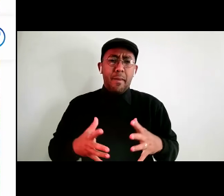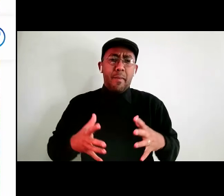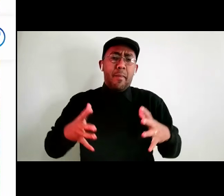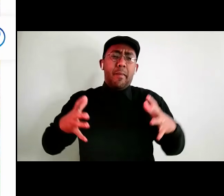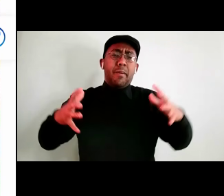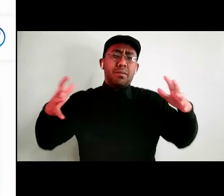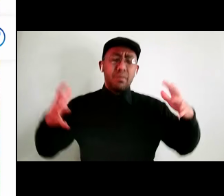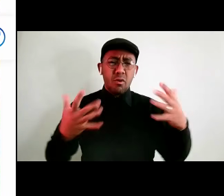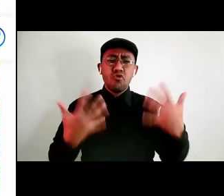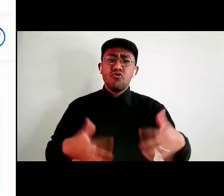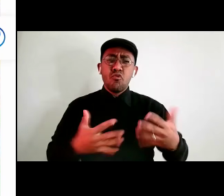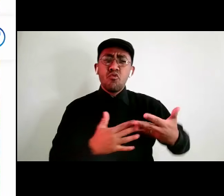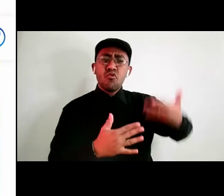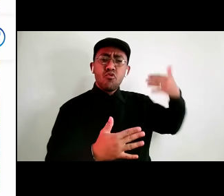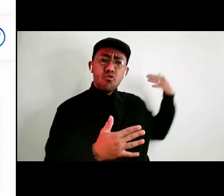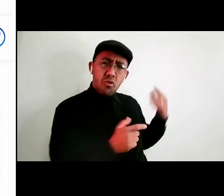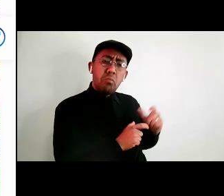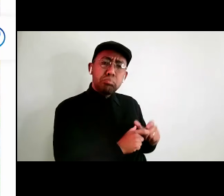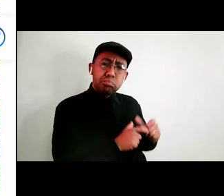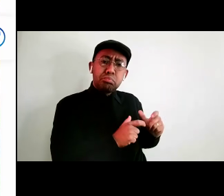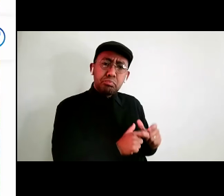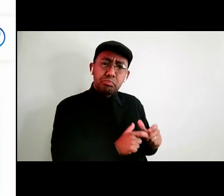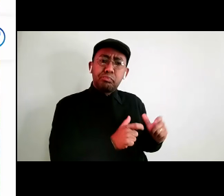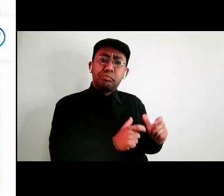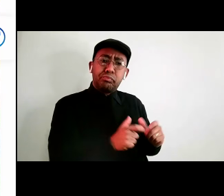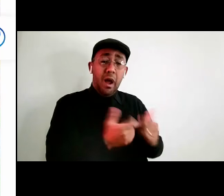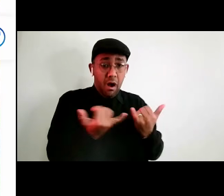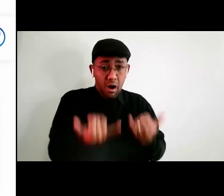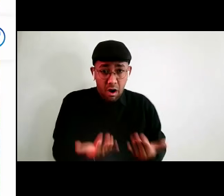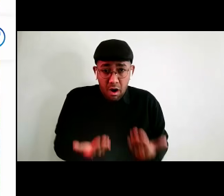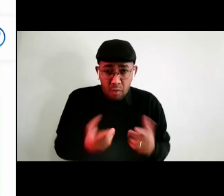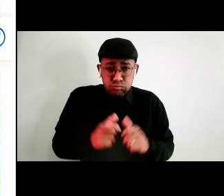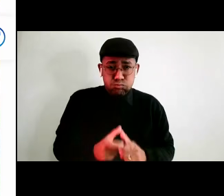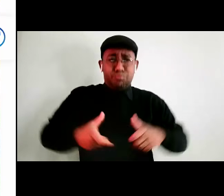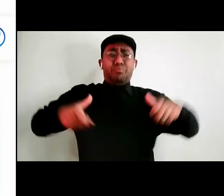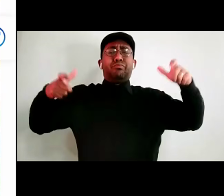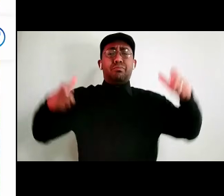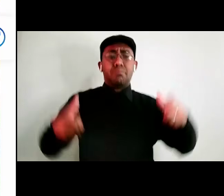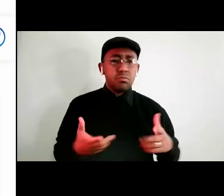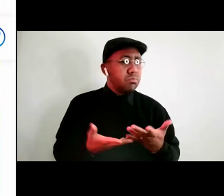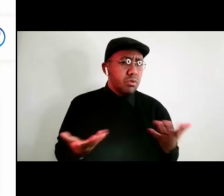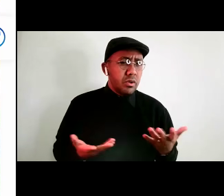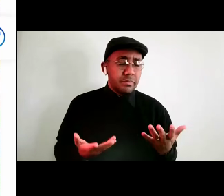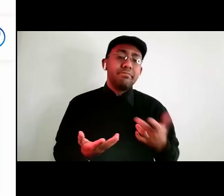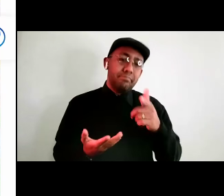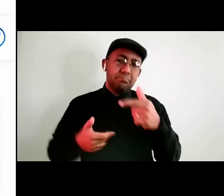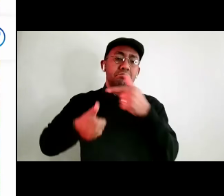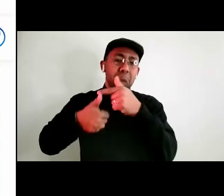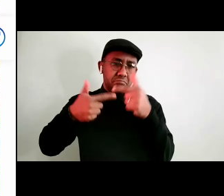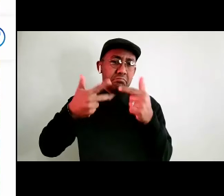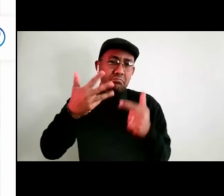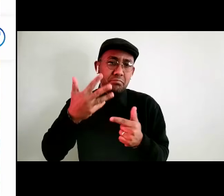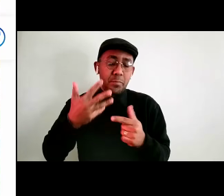maior do que nós consideramos. Isso porque ainda há desafios com relação